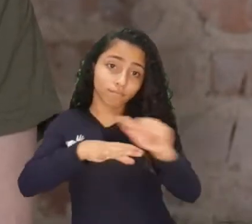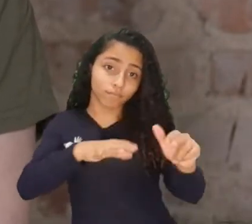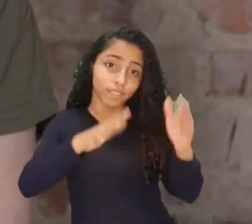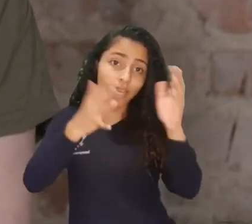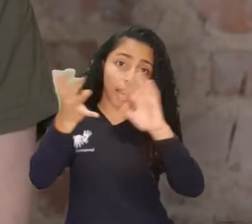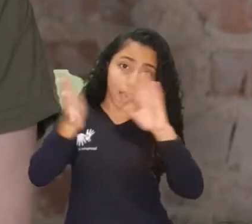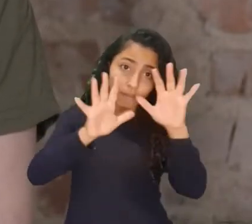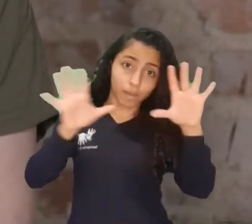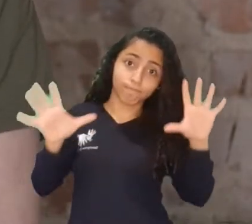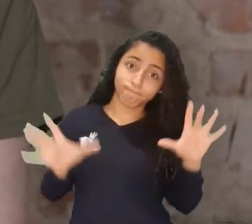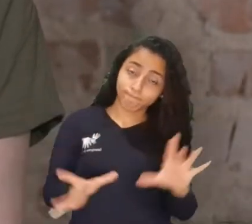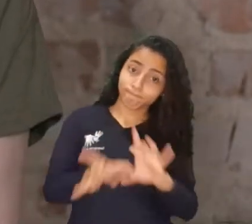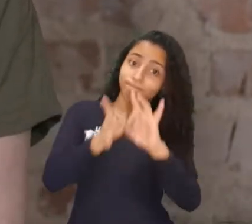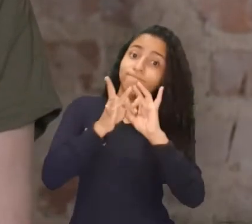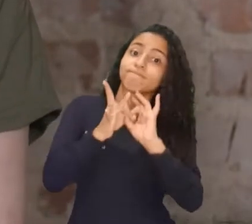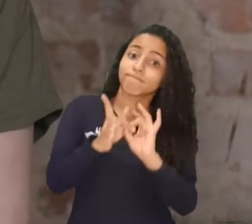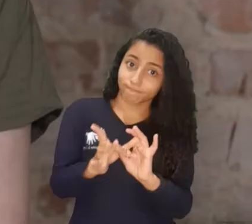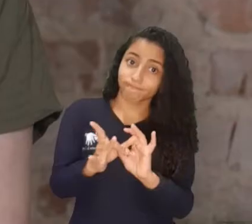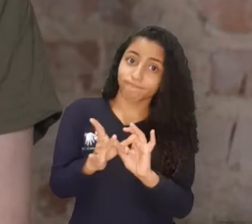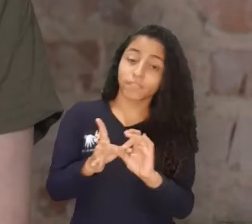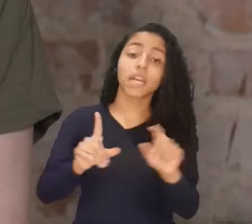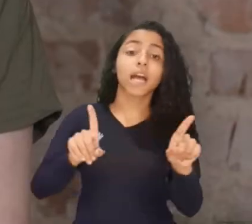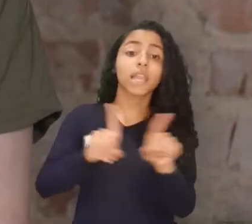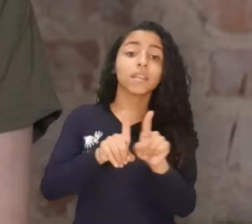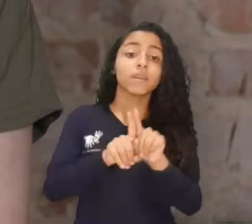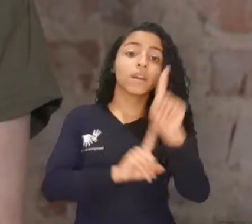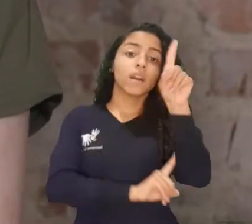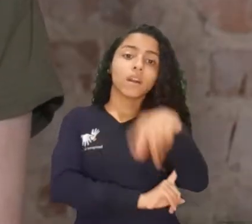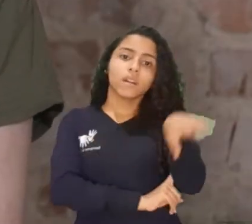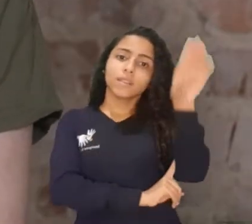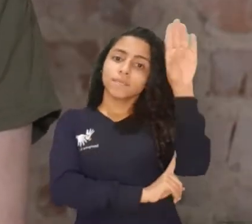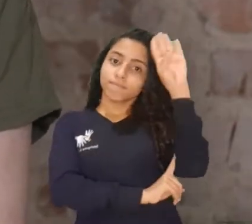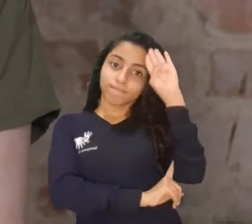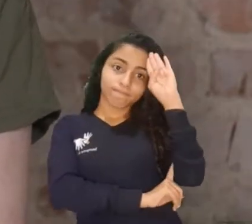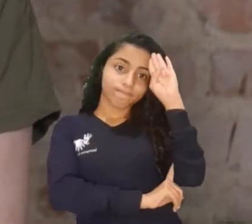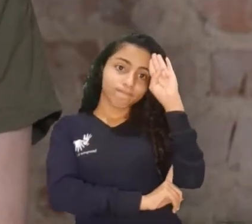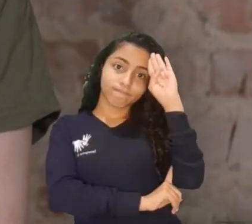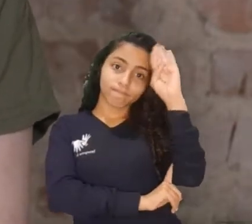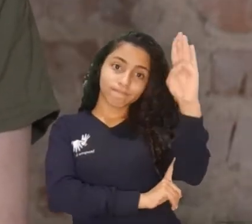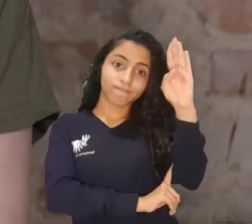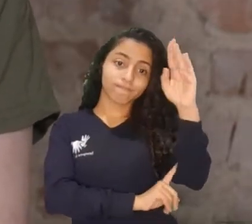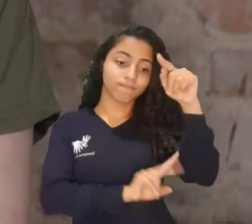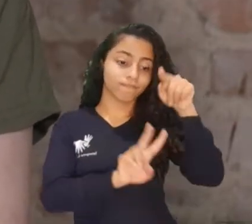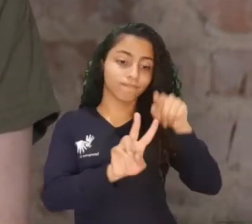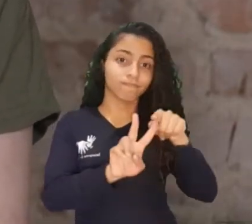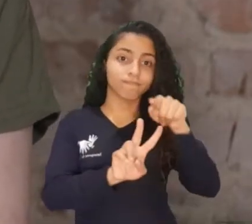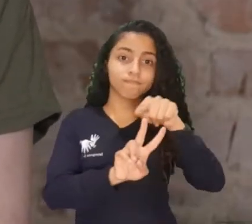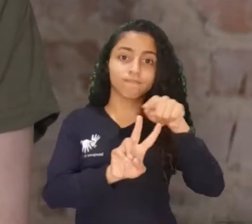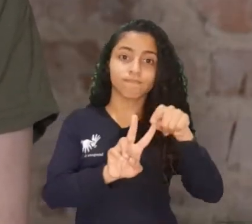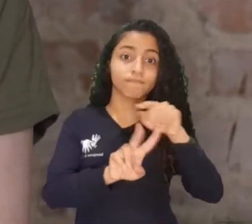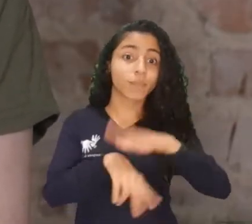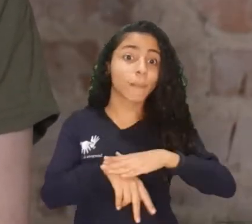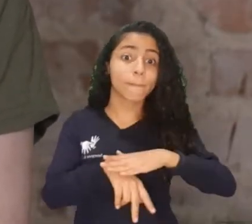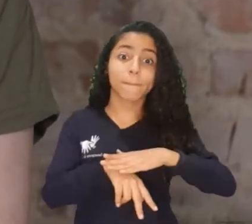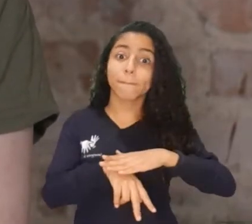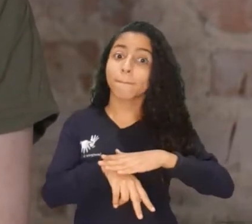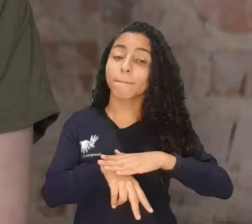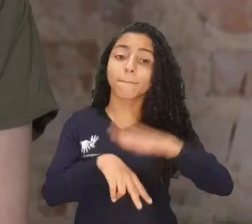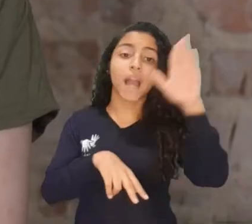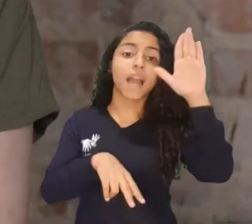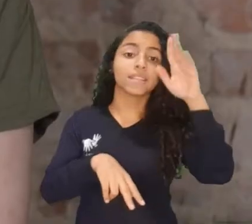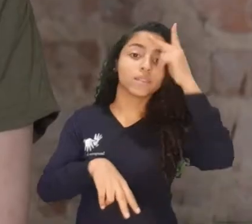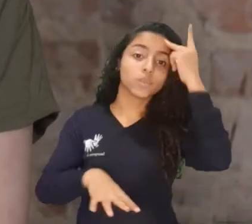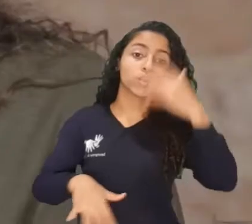interdependentes, também são atores principais, digamos assim, das duas maiores emergências que a humanidade tem que